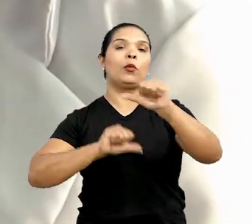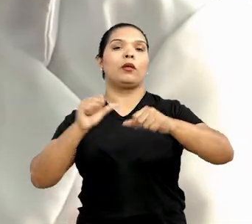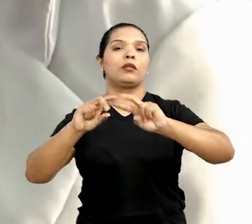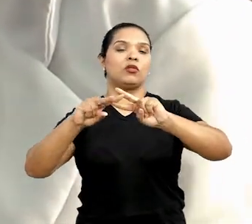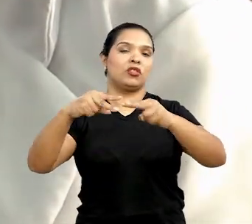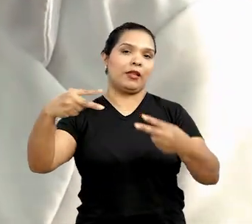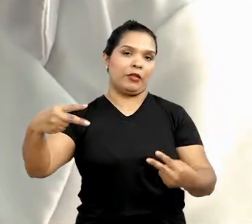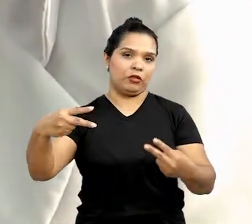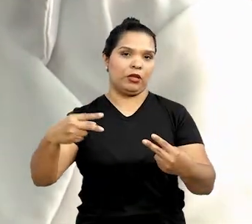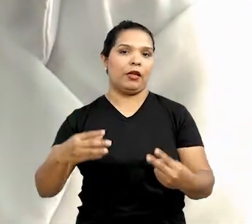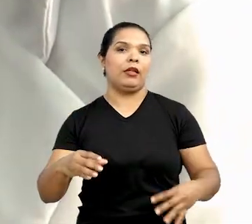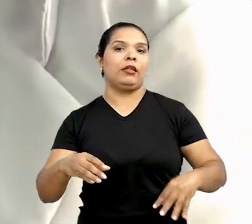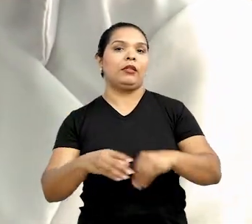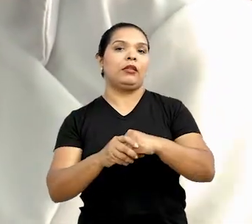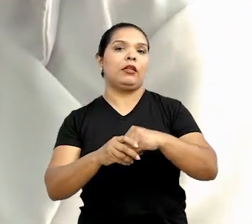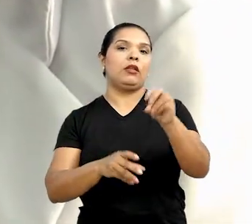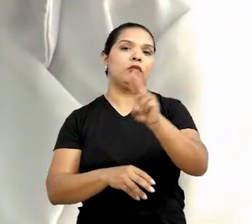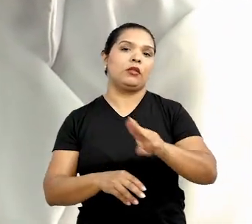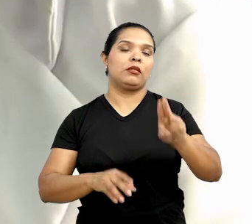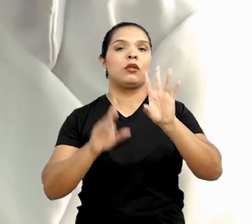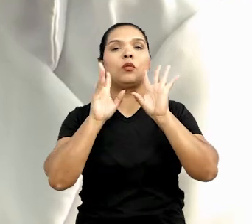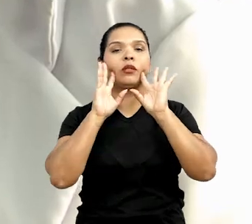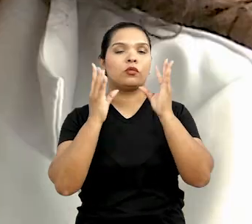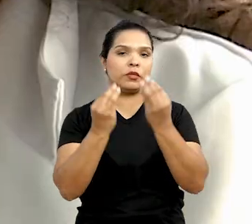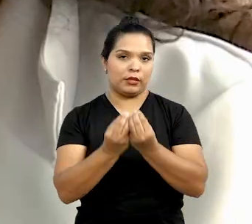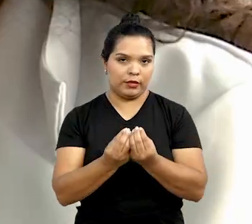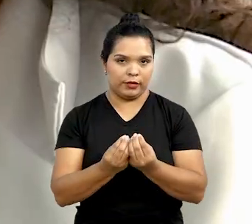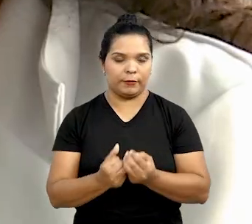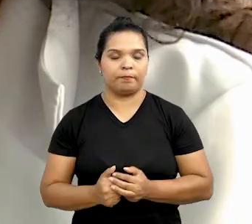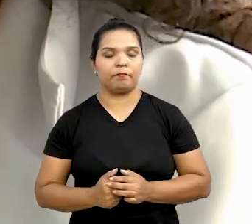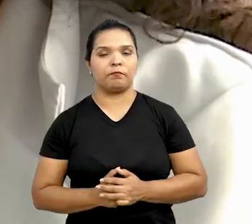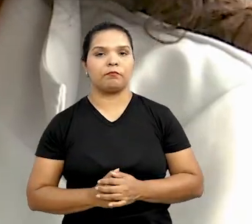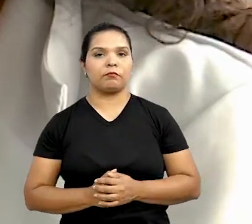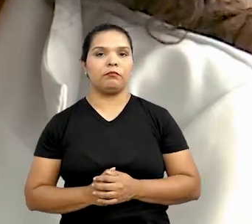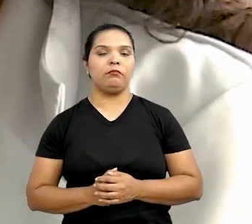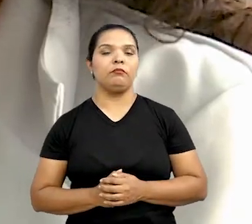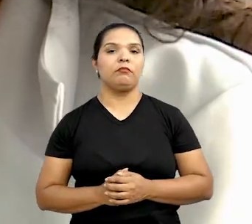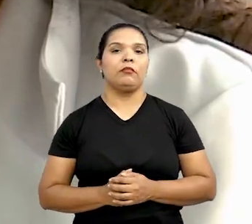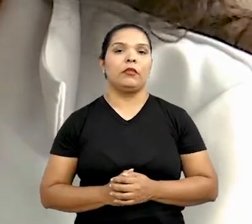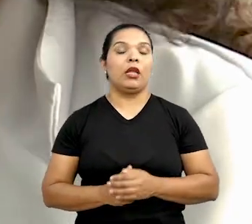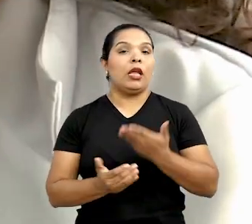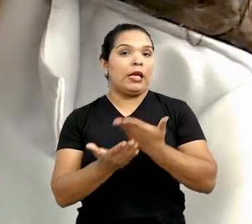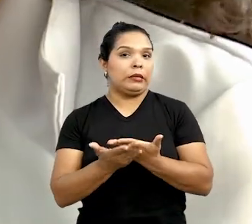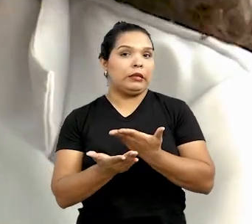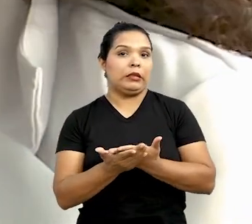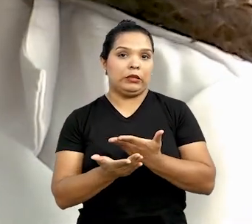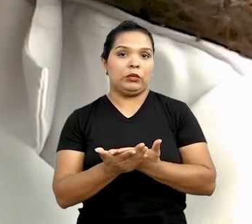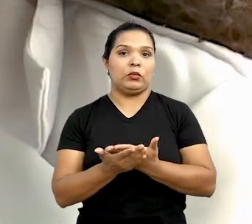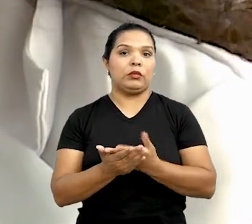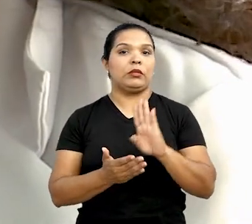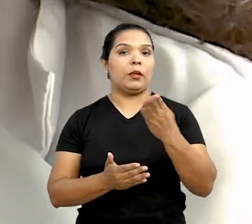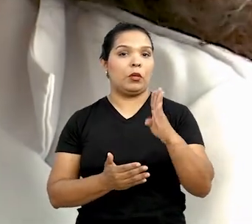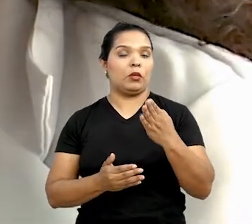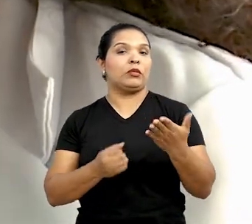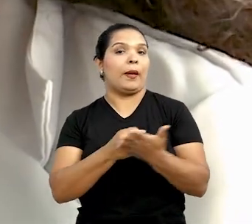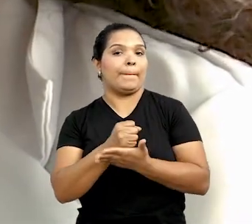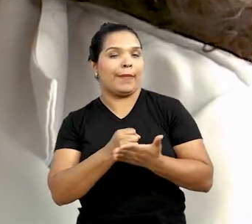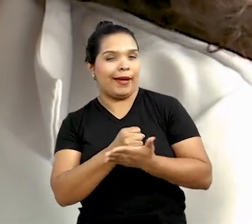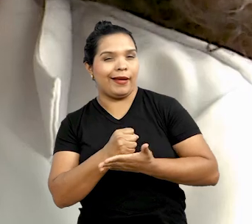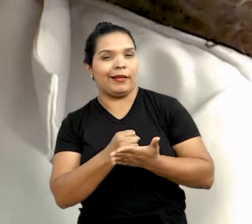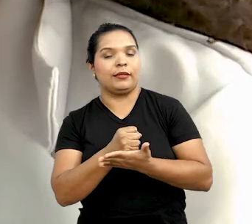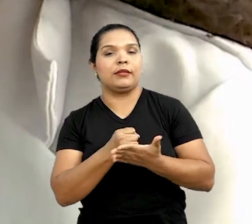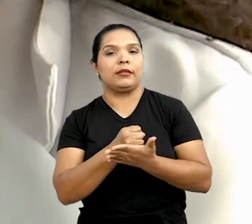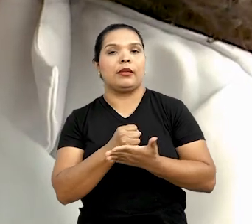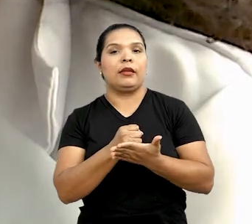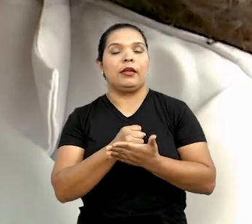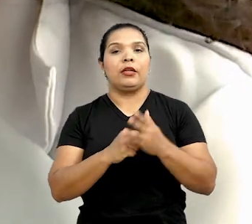modulação genética dentro da utilização dessa substância. Normalmente, esses estudos, né, mais biologia básica que a gente